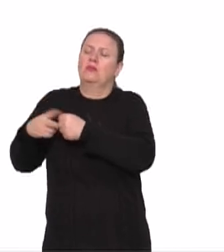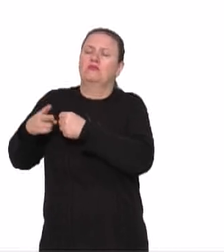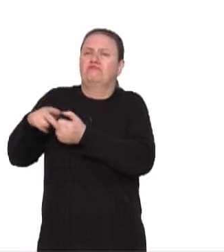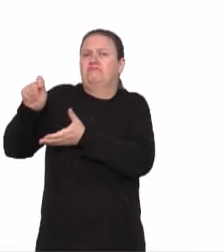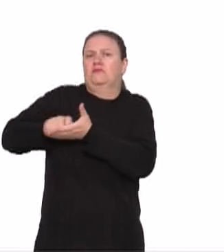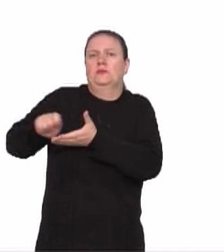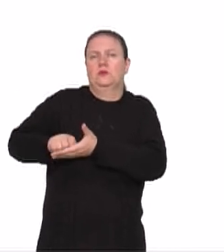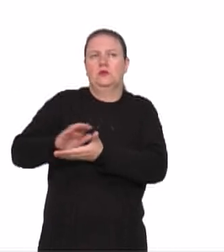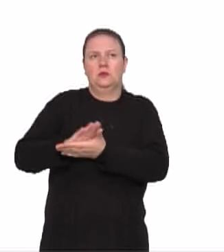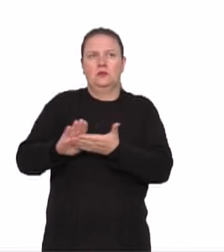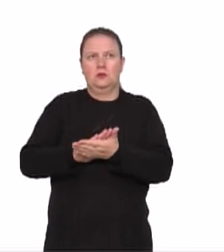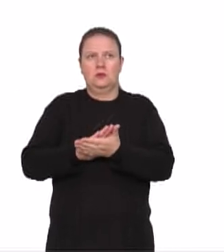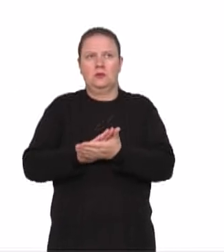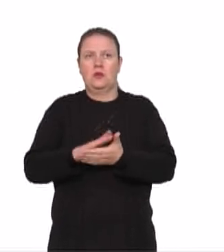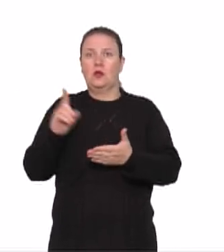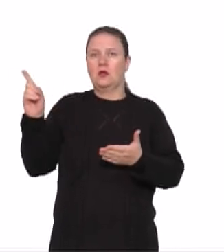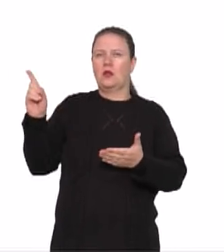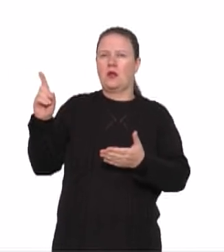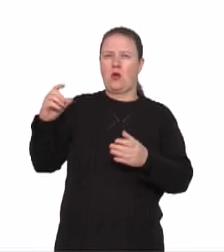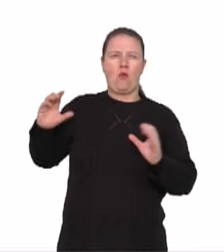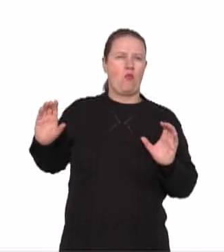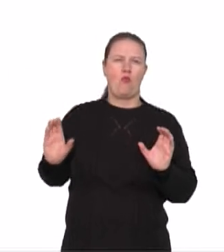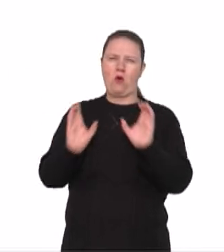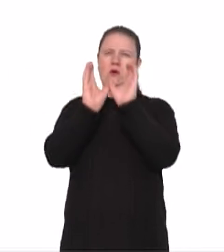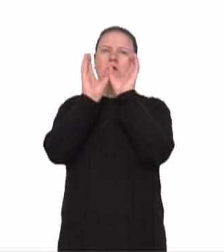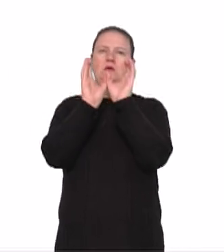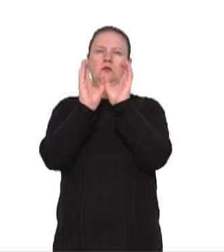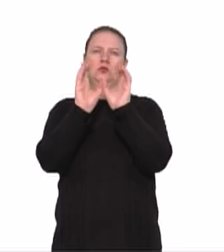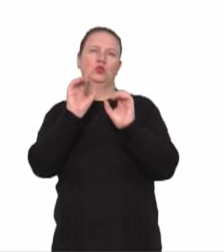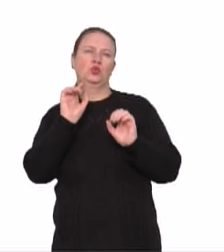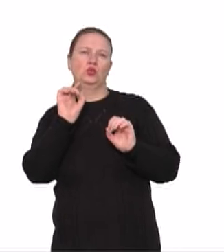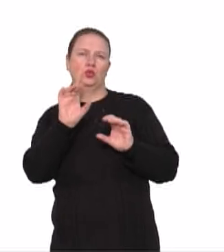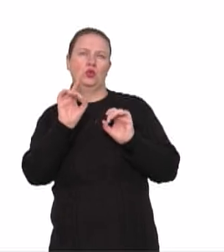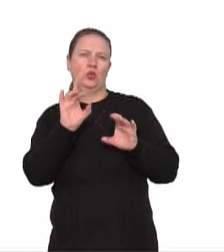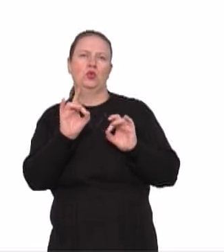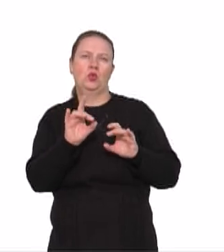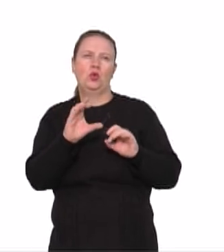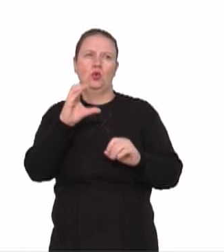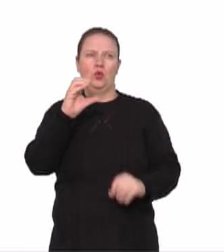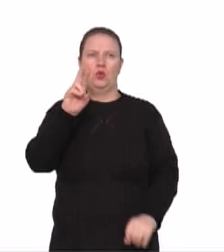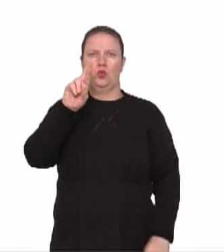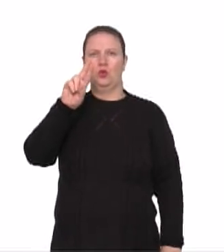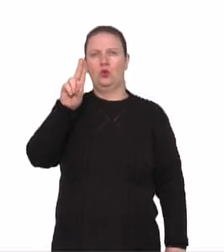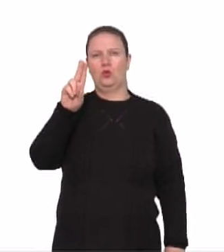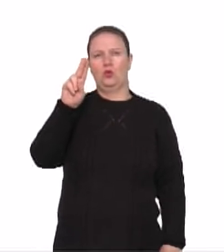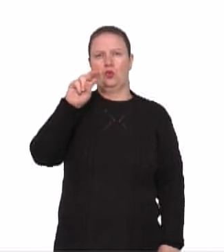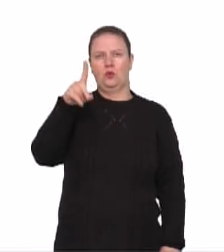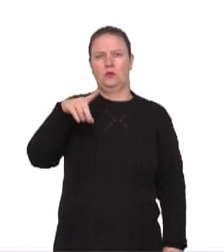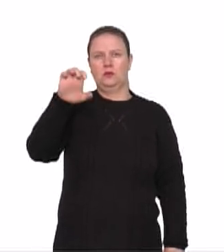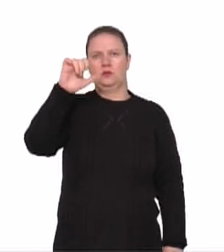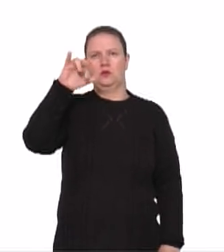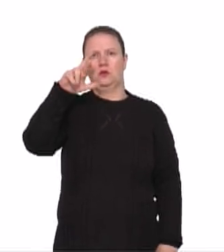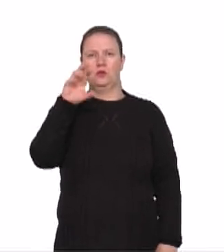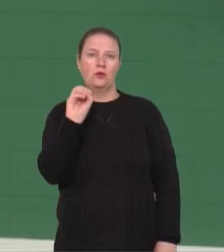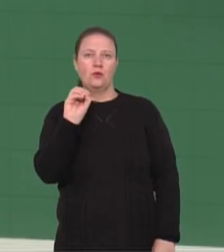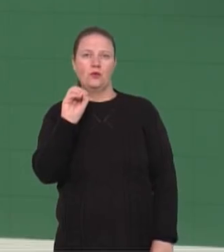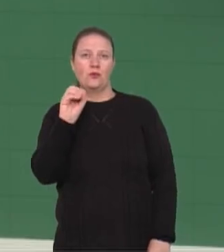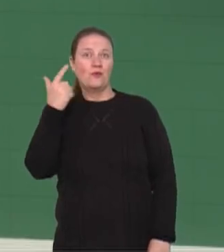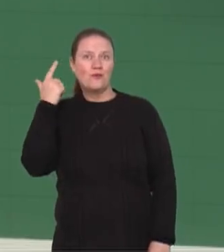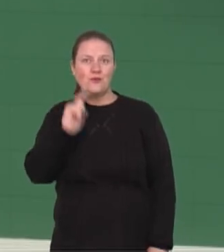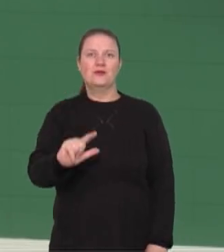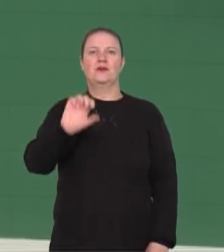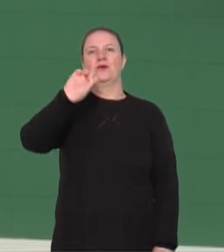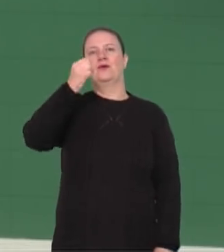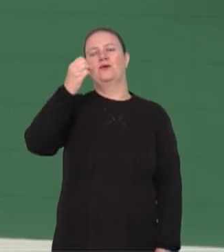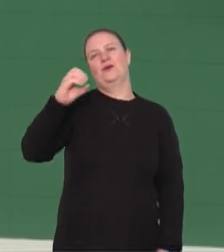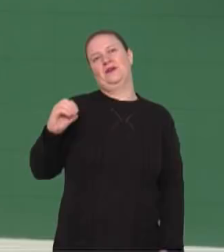a gente tem aqui, recorde. Todo mundo tenta, mas só o cruzeiro fez 80. E aí a gente tem